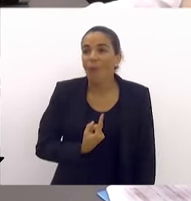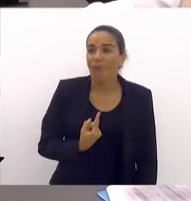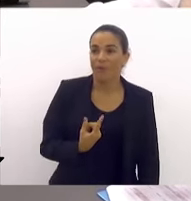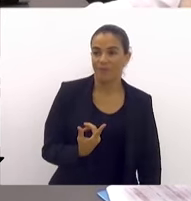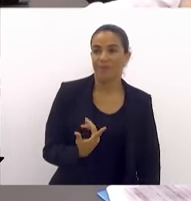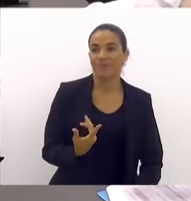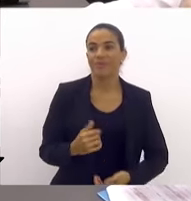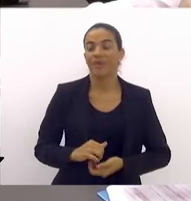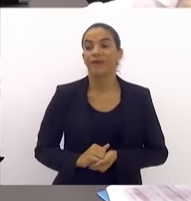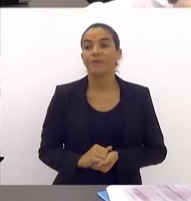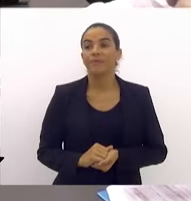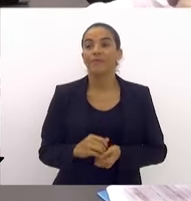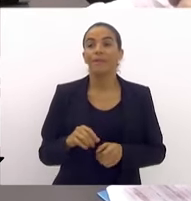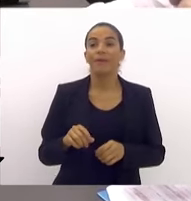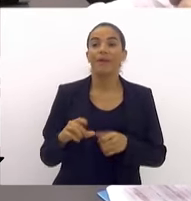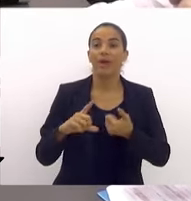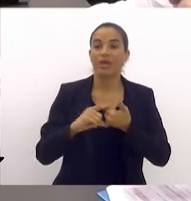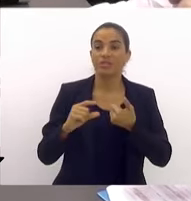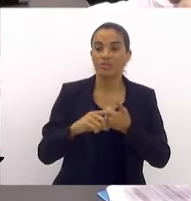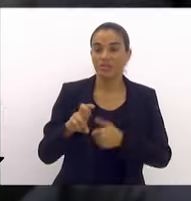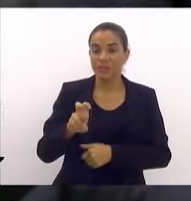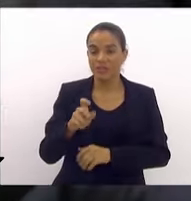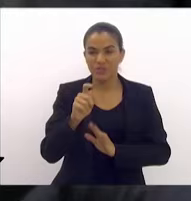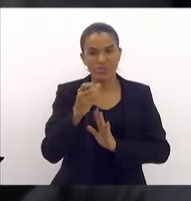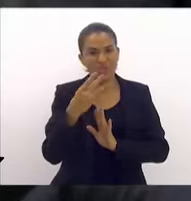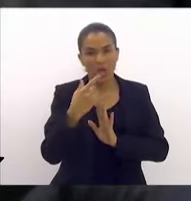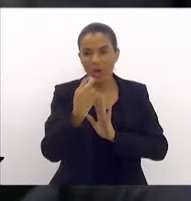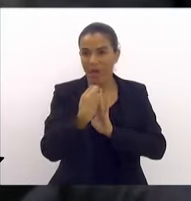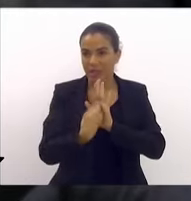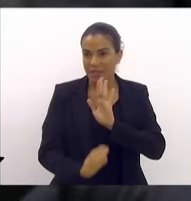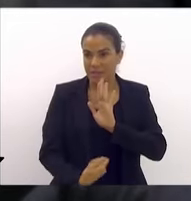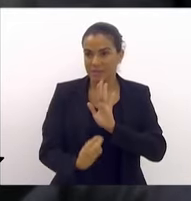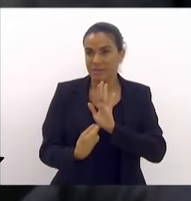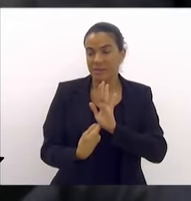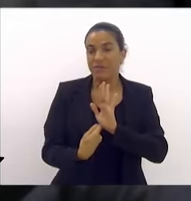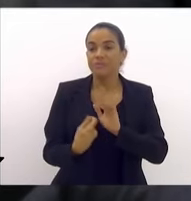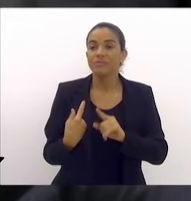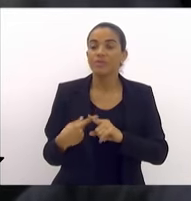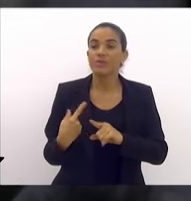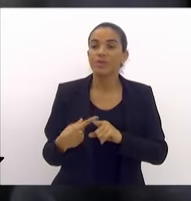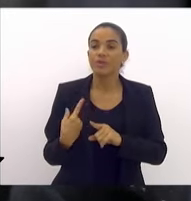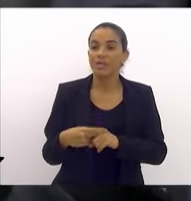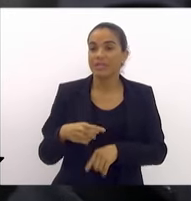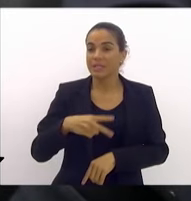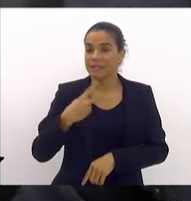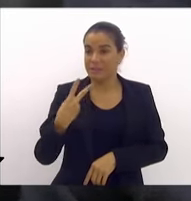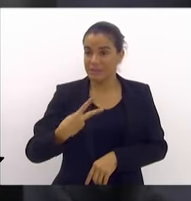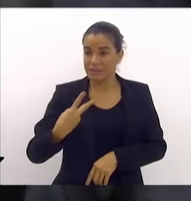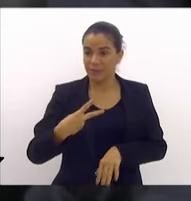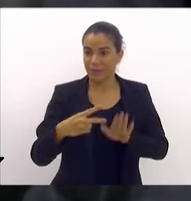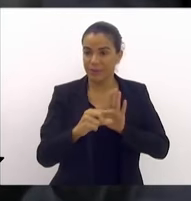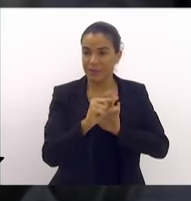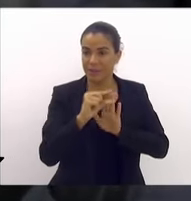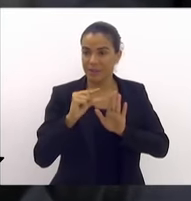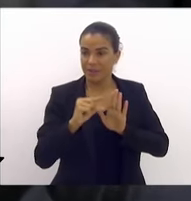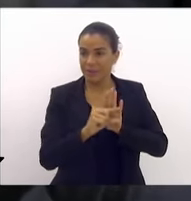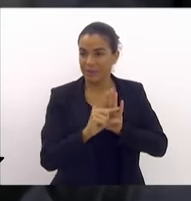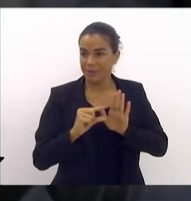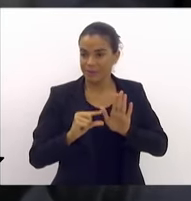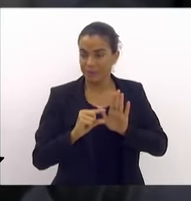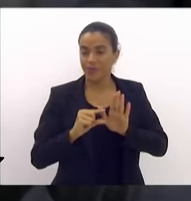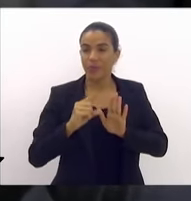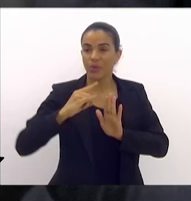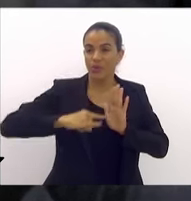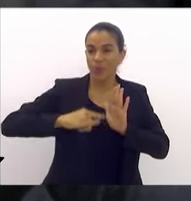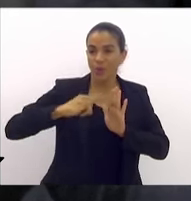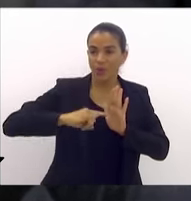Outro apontamento é no artigo 5º, aí é só de redação mesmo, porque na segunda linha está lá, né, depois de